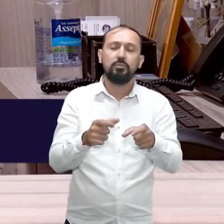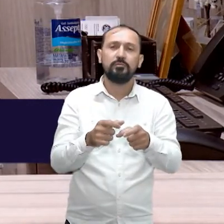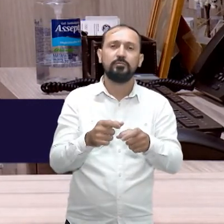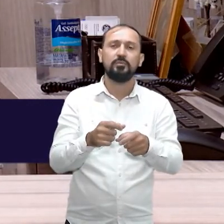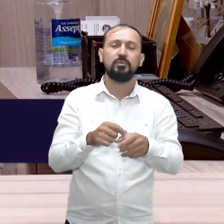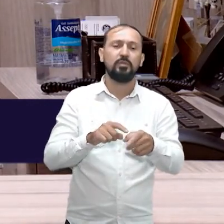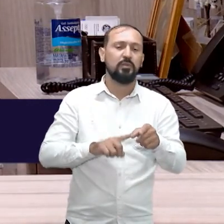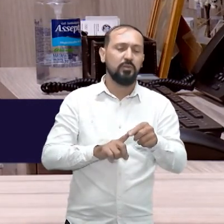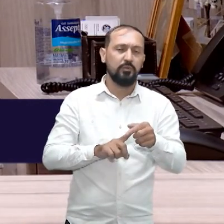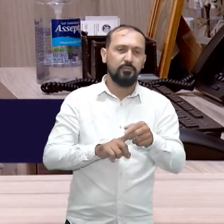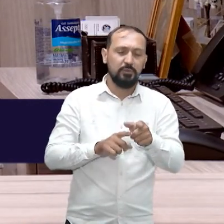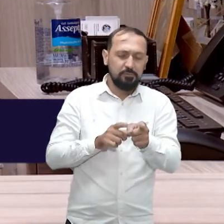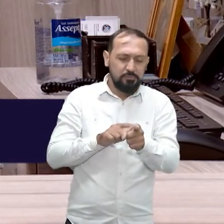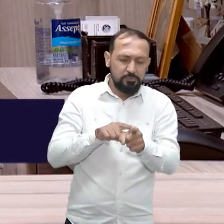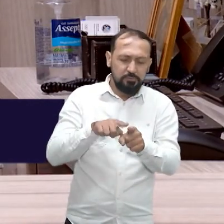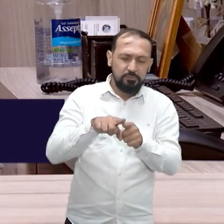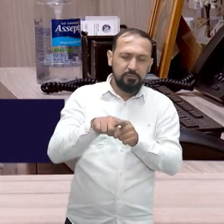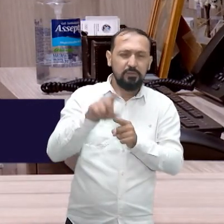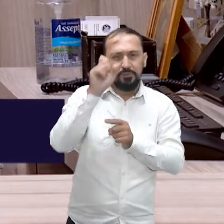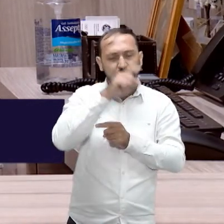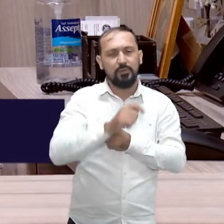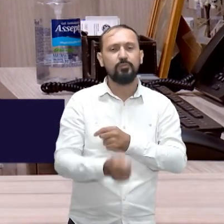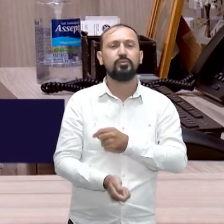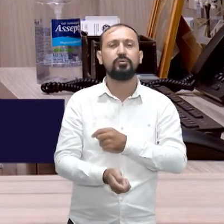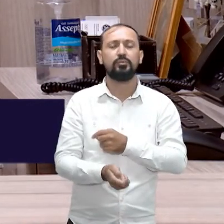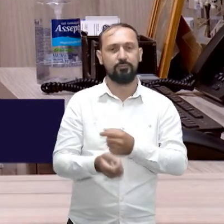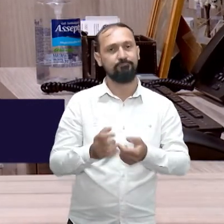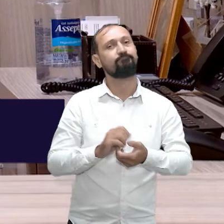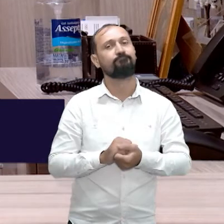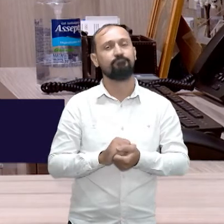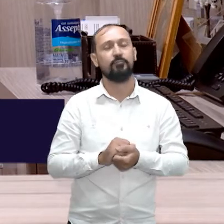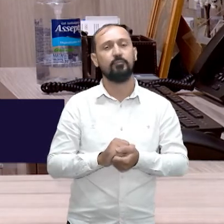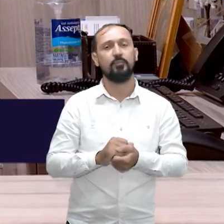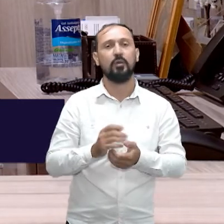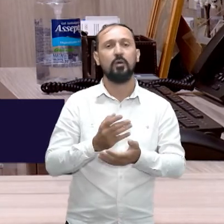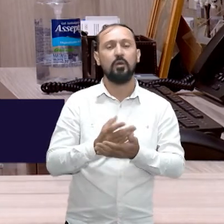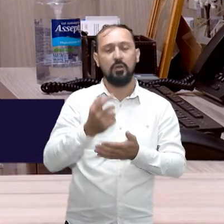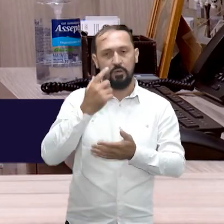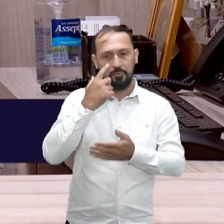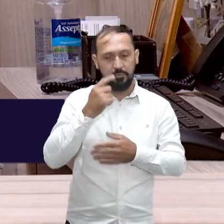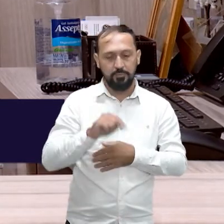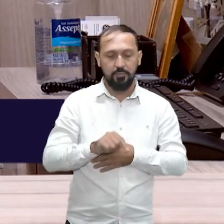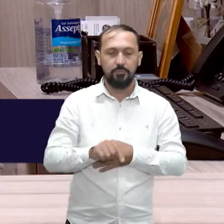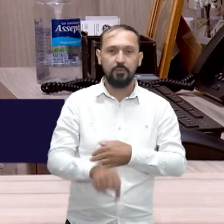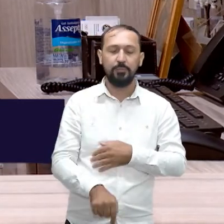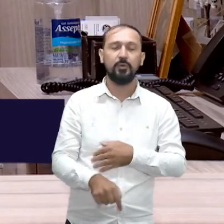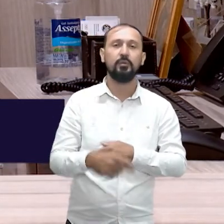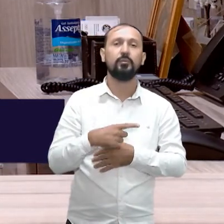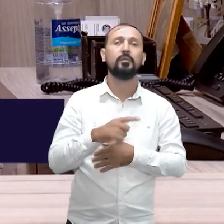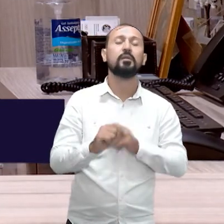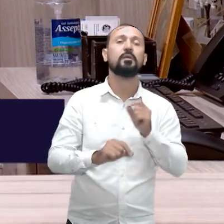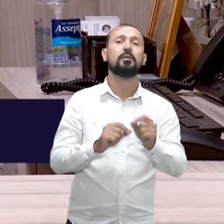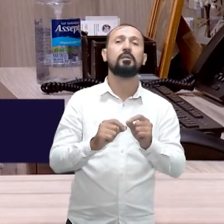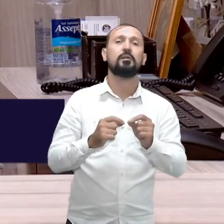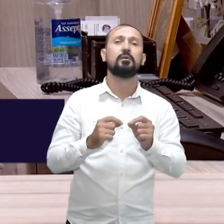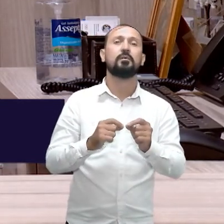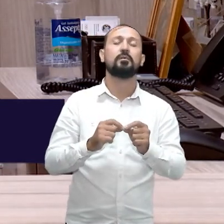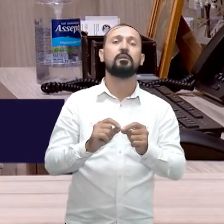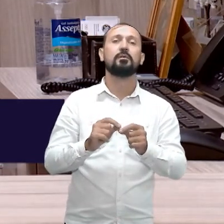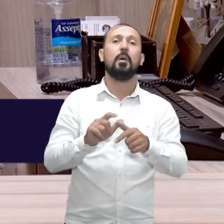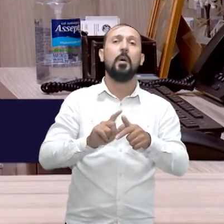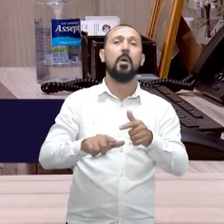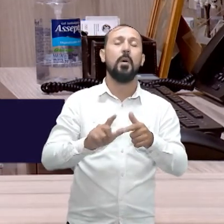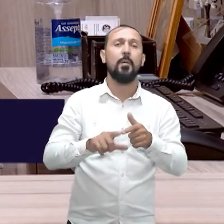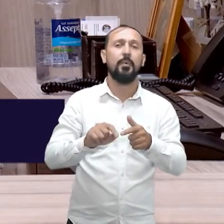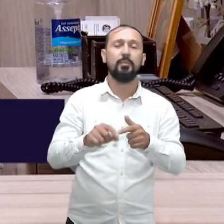quando ela fica inchada, a urina não passa direito, o paciente tem dificuldade de fazer xixi, de urinar. E aí goteja na ponta do sapato e ele reclama